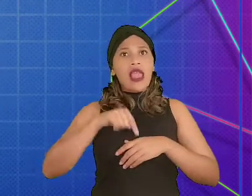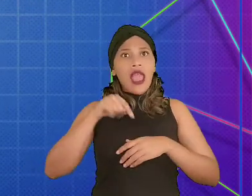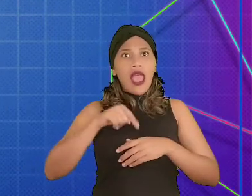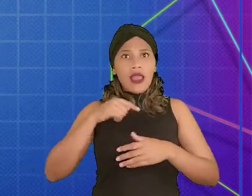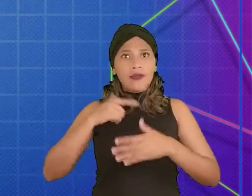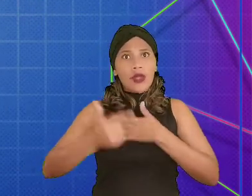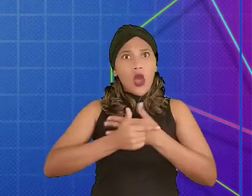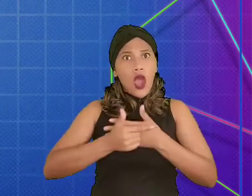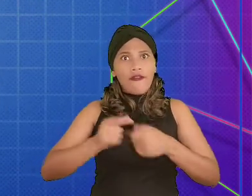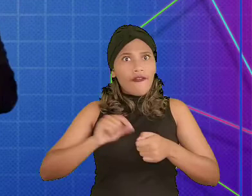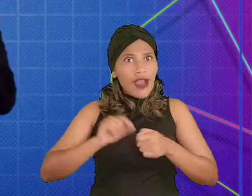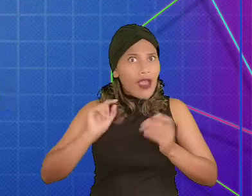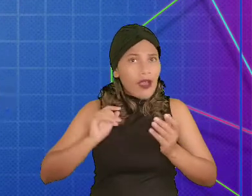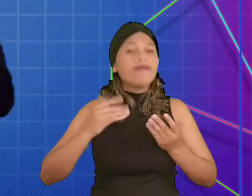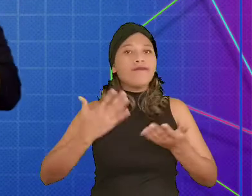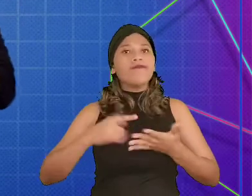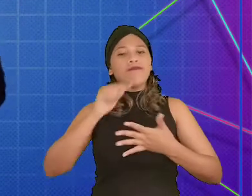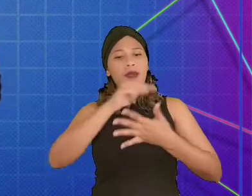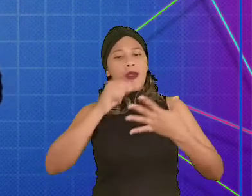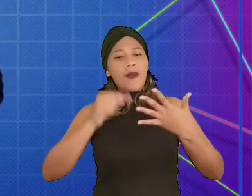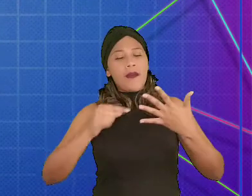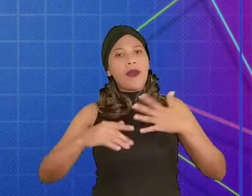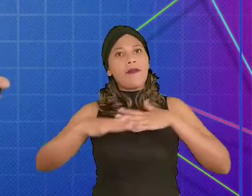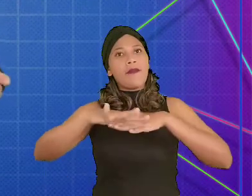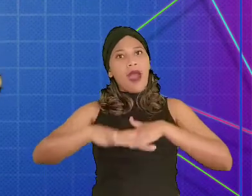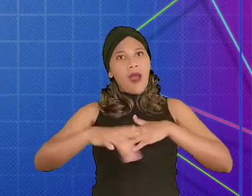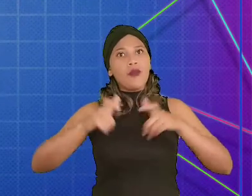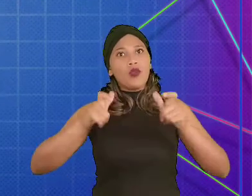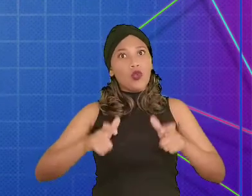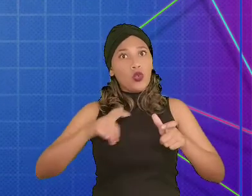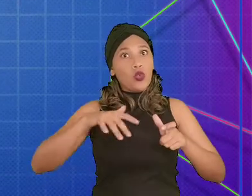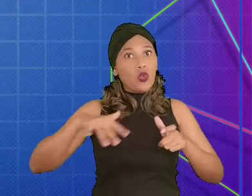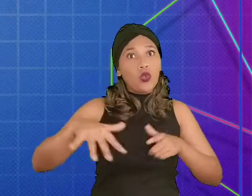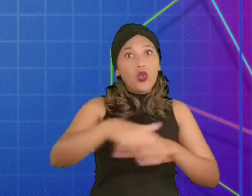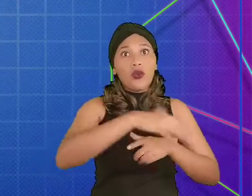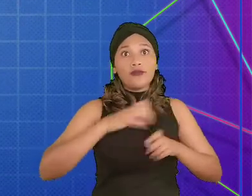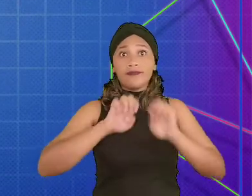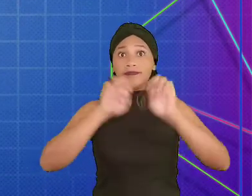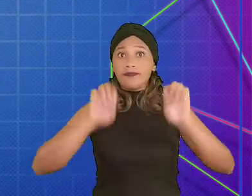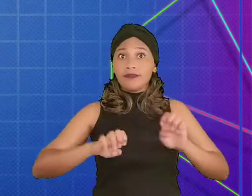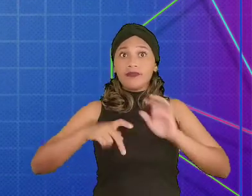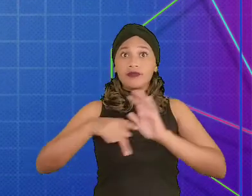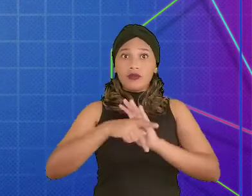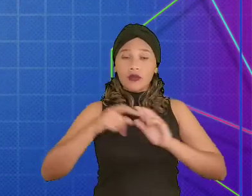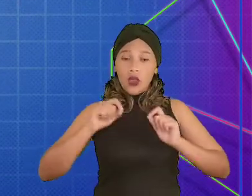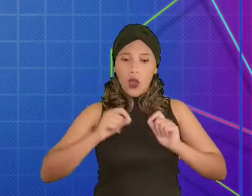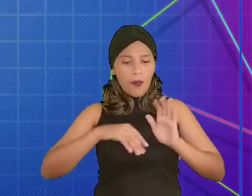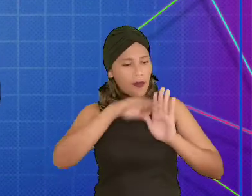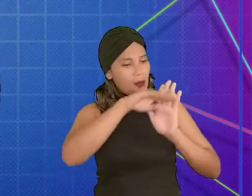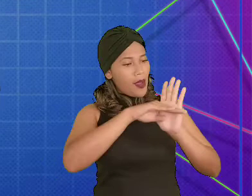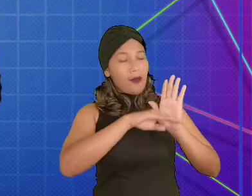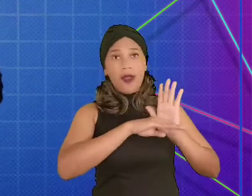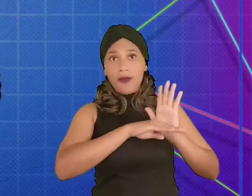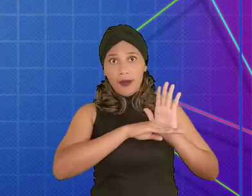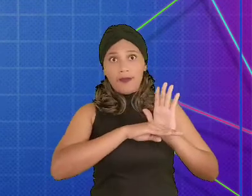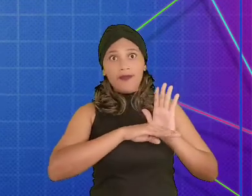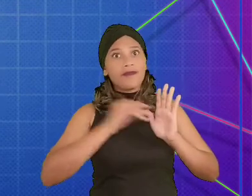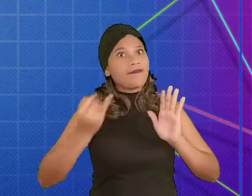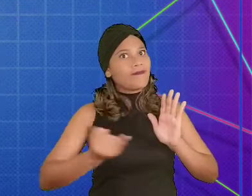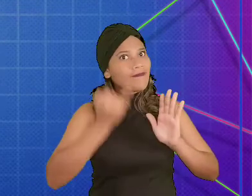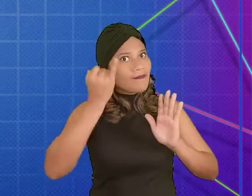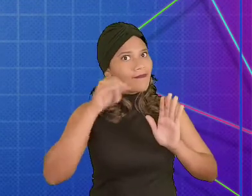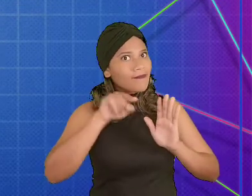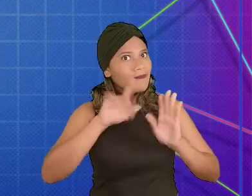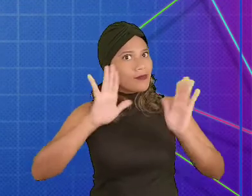jogo. Aí sim, a gente começa a pensar nos mapas. Sabendo disso, você precisa estruturar um planejamento com alguns tópicos. É